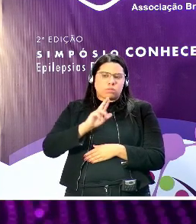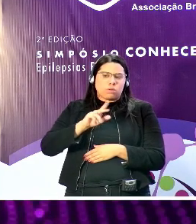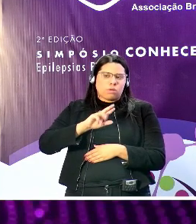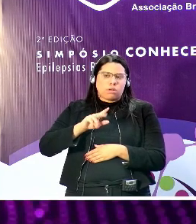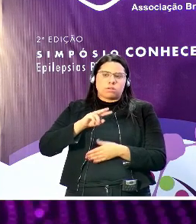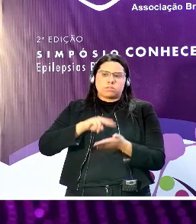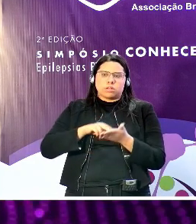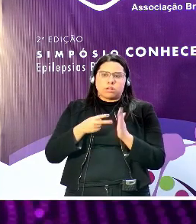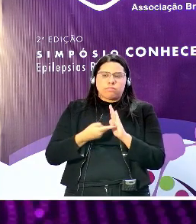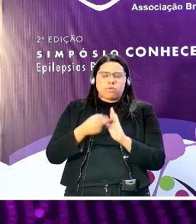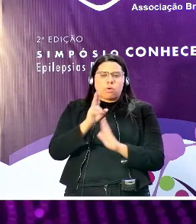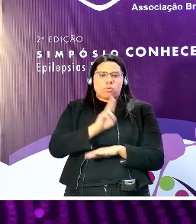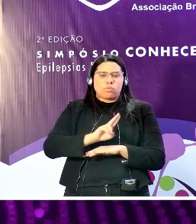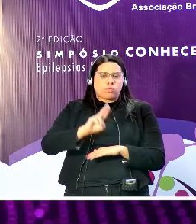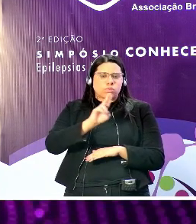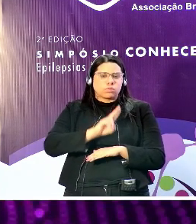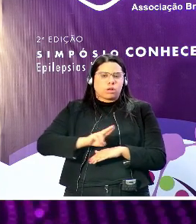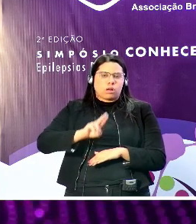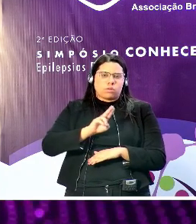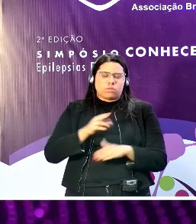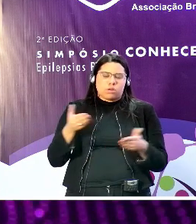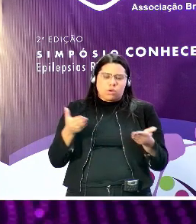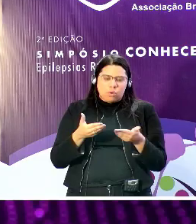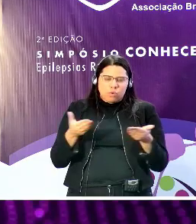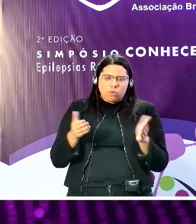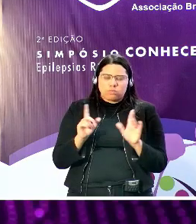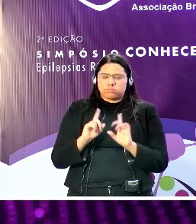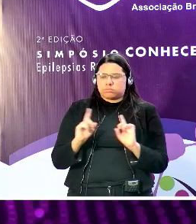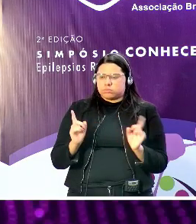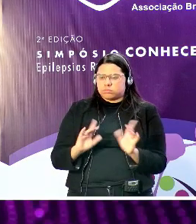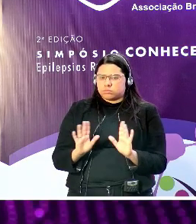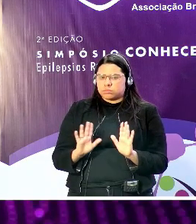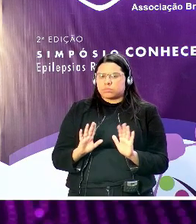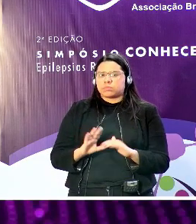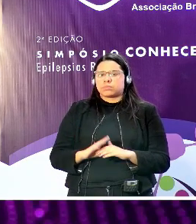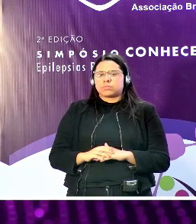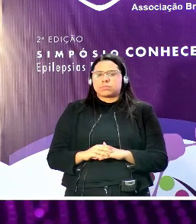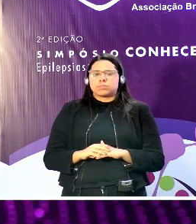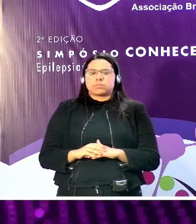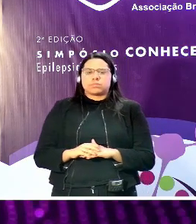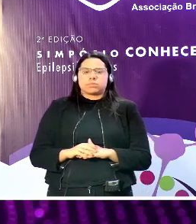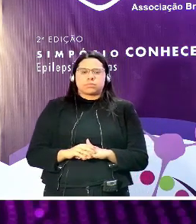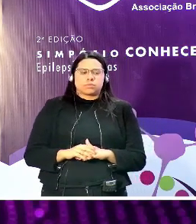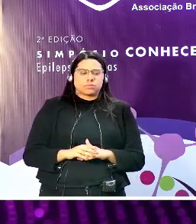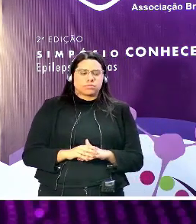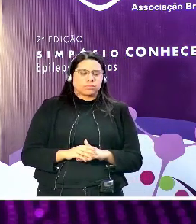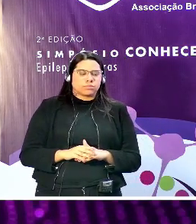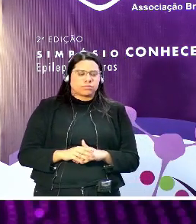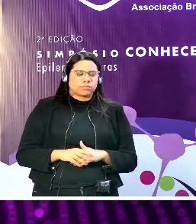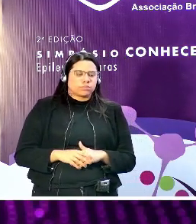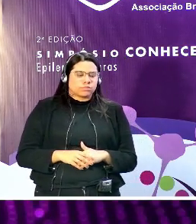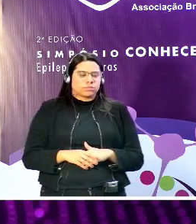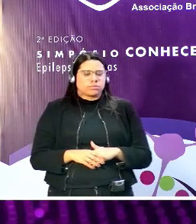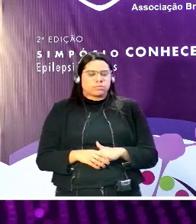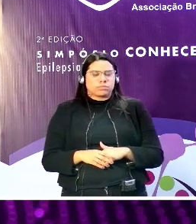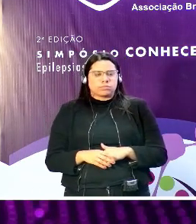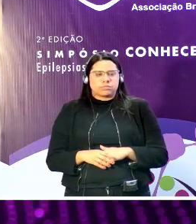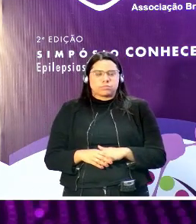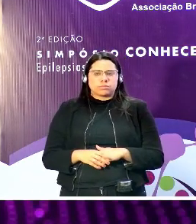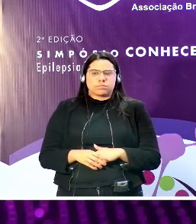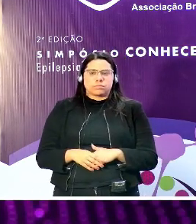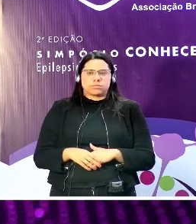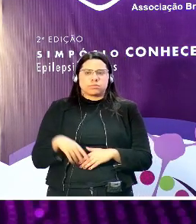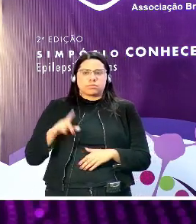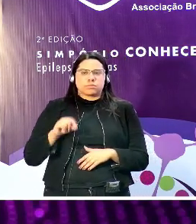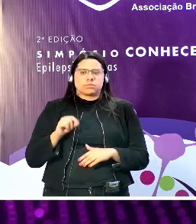que vai ser utilizado ad nauseam, né? Isso seria uma questão